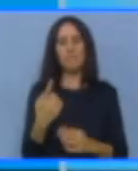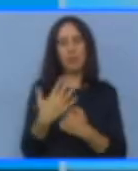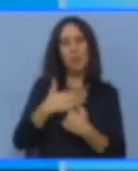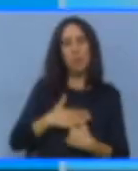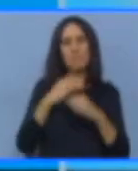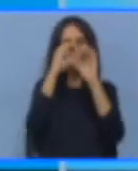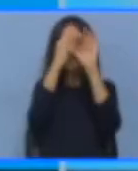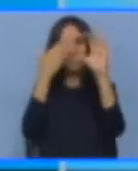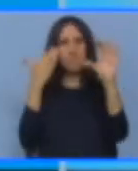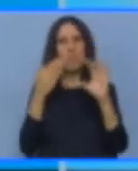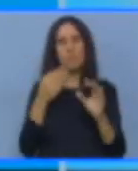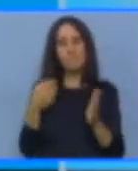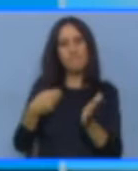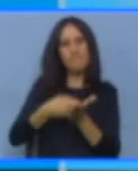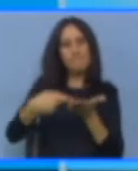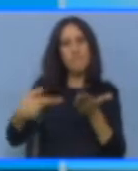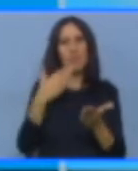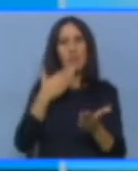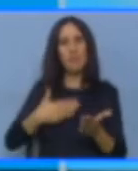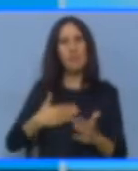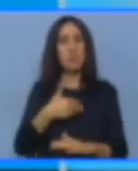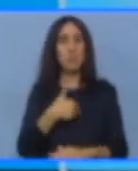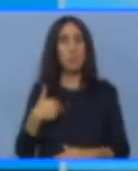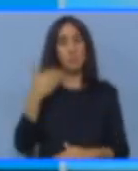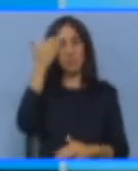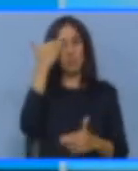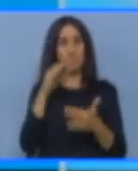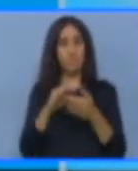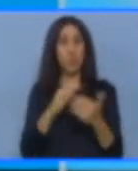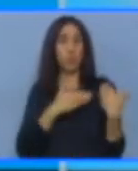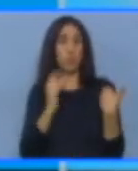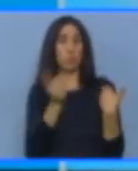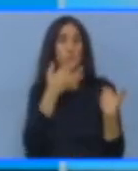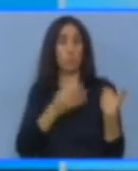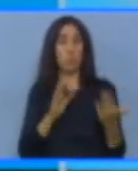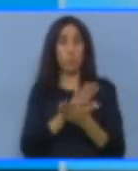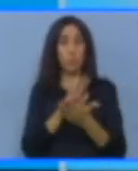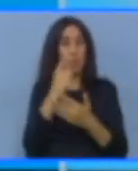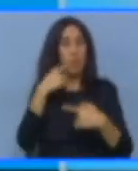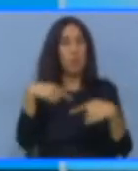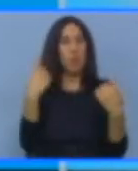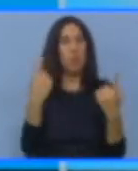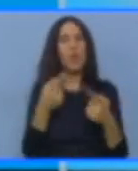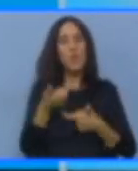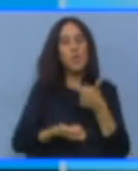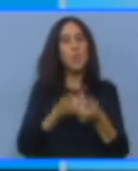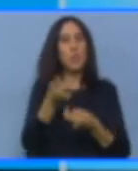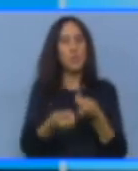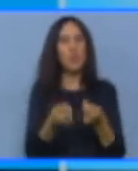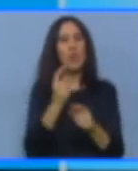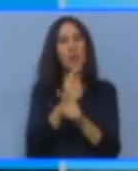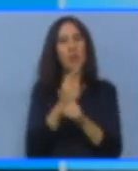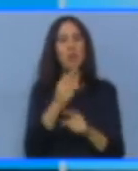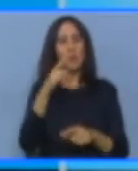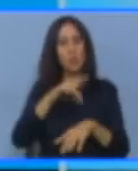sempre esteve muito associado à doença mental. E é da nossa responsabilidade de todos, e da comunicação social também, que desmontemos progressivamente o estigma ligado à